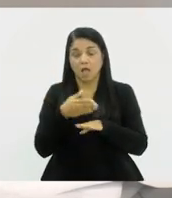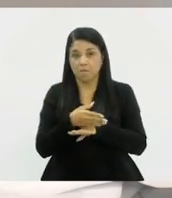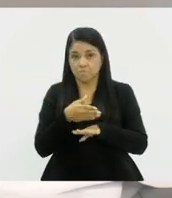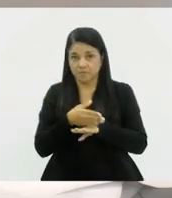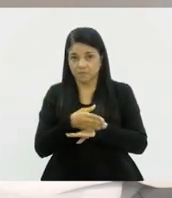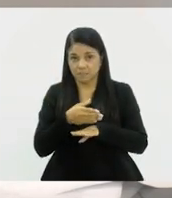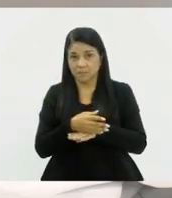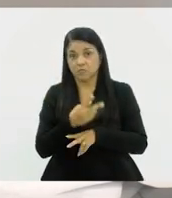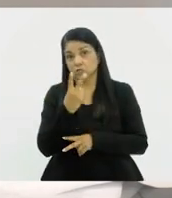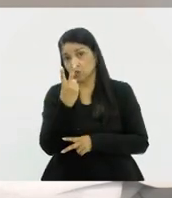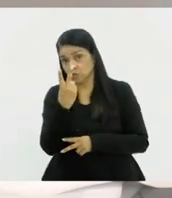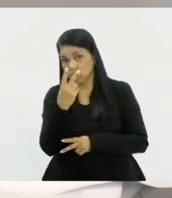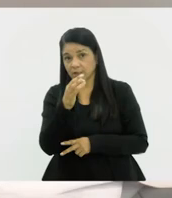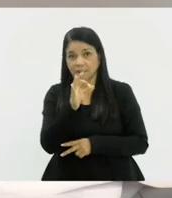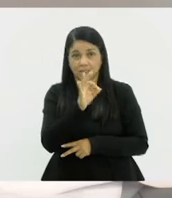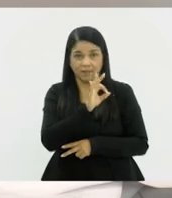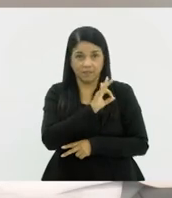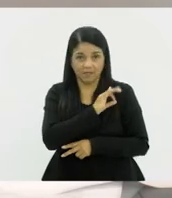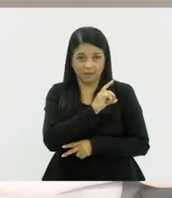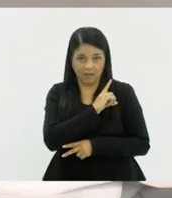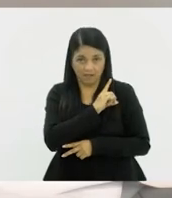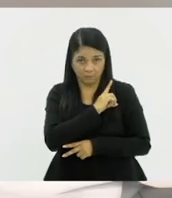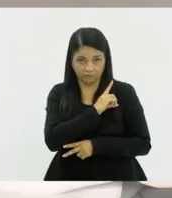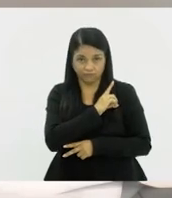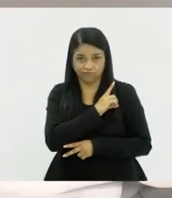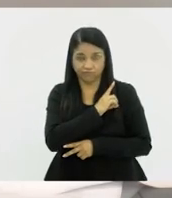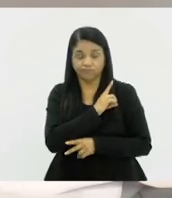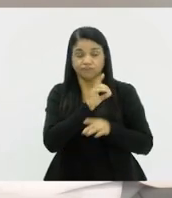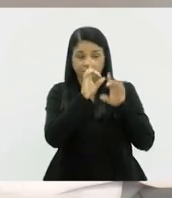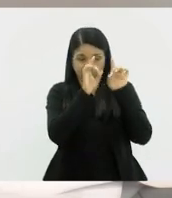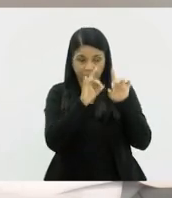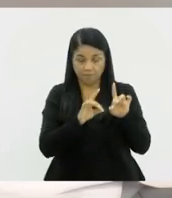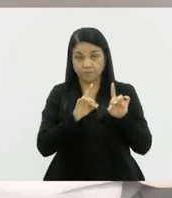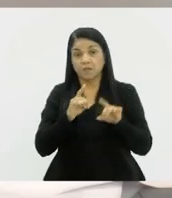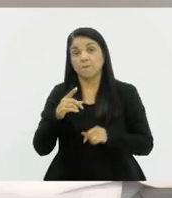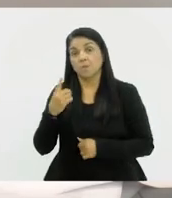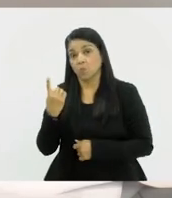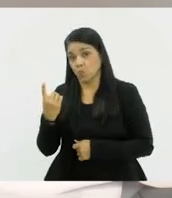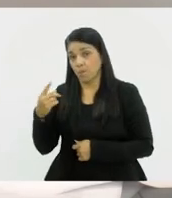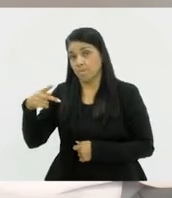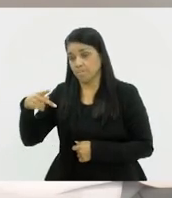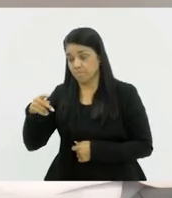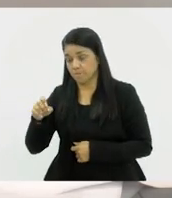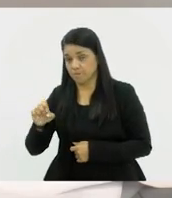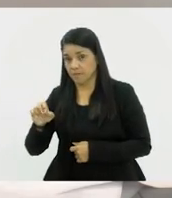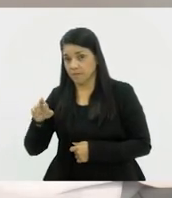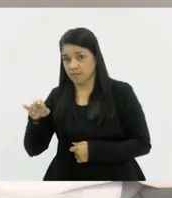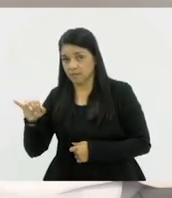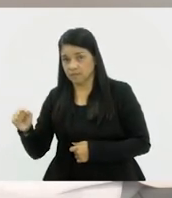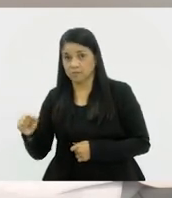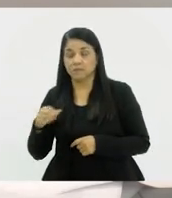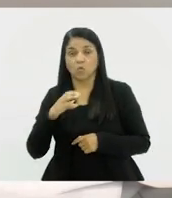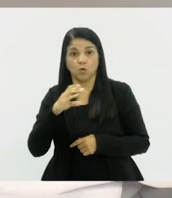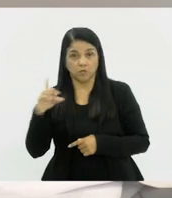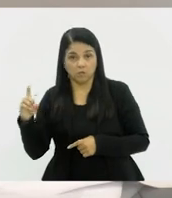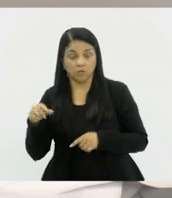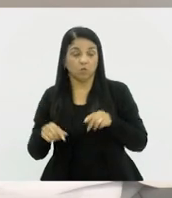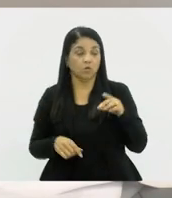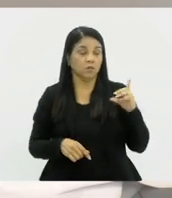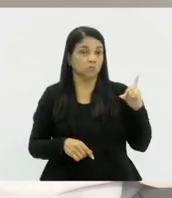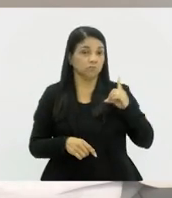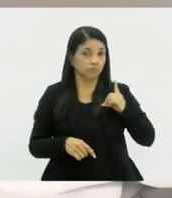de dois Delegados especialistas um da perícia né era coordenador da perícia outro da